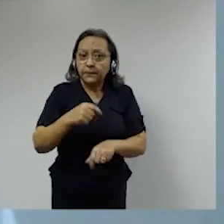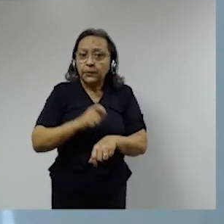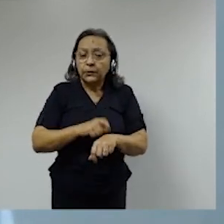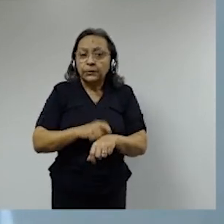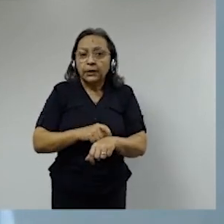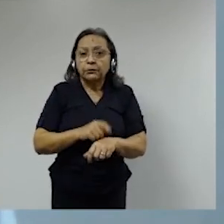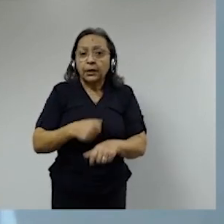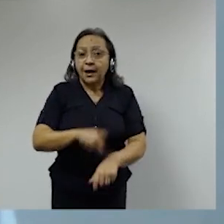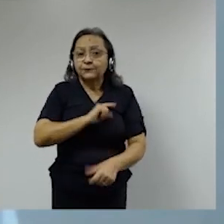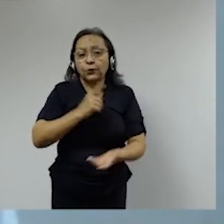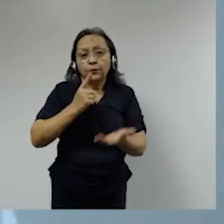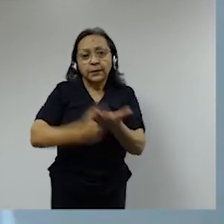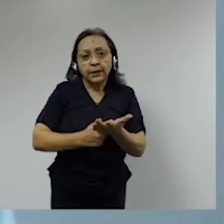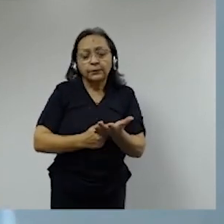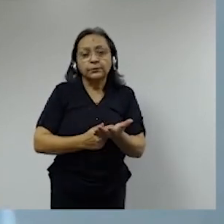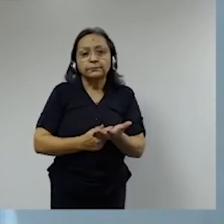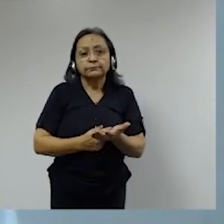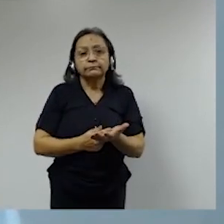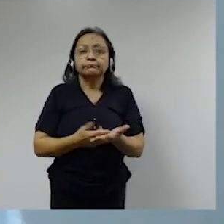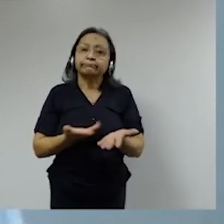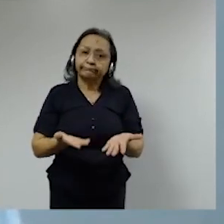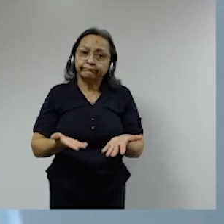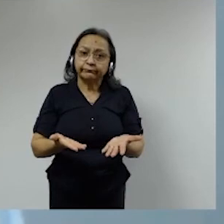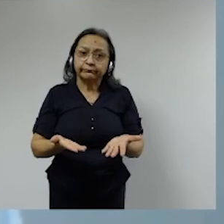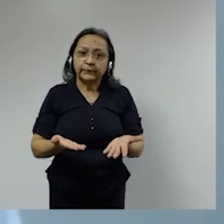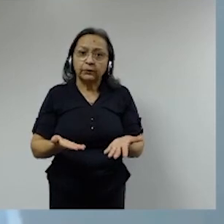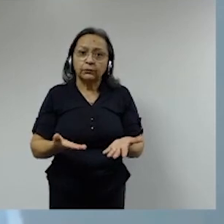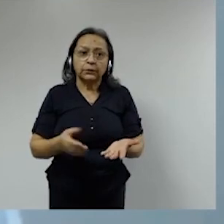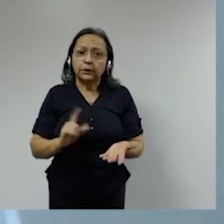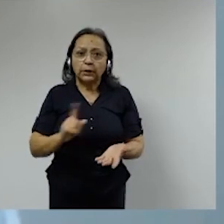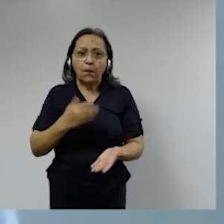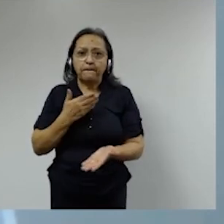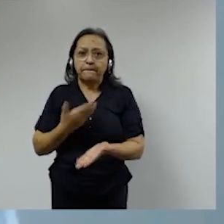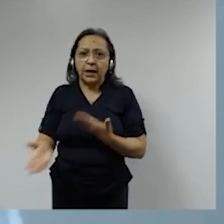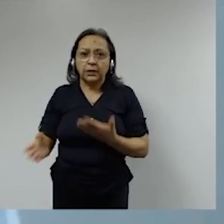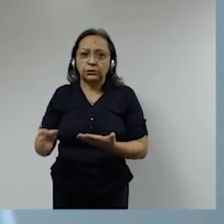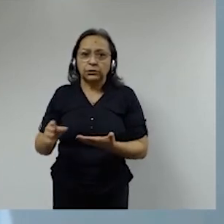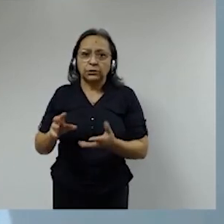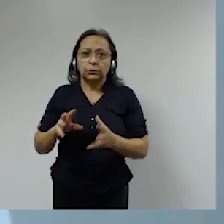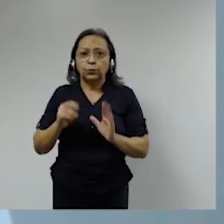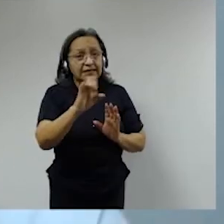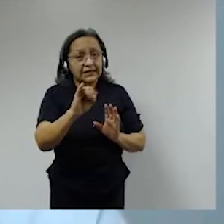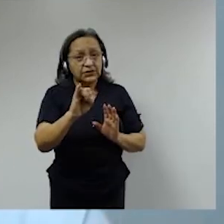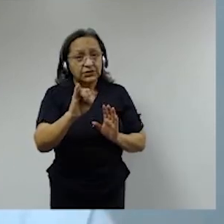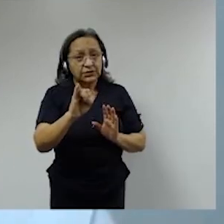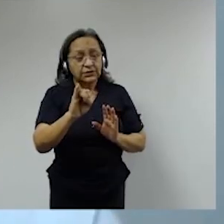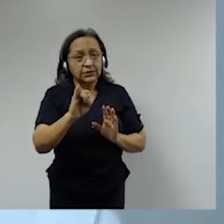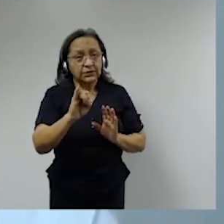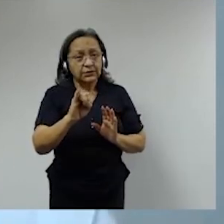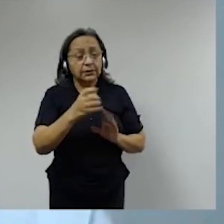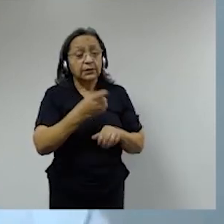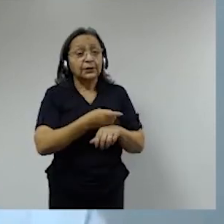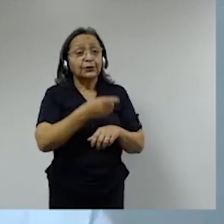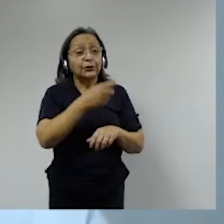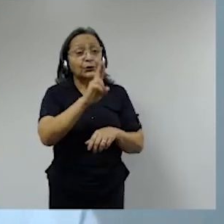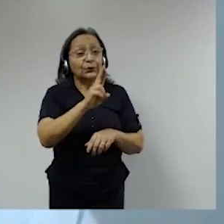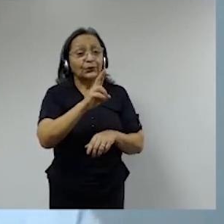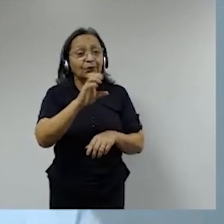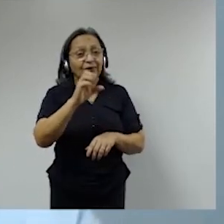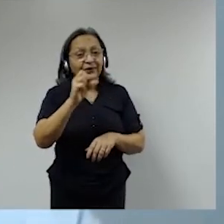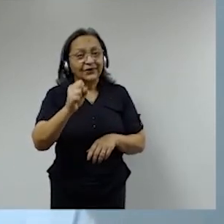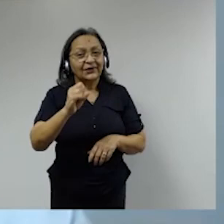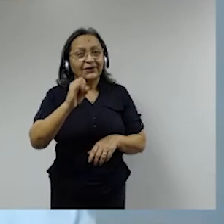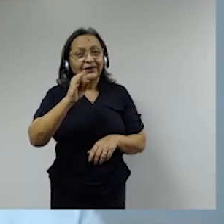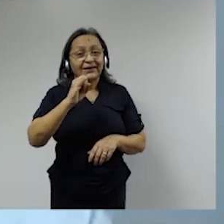tempo acertado, nesse caso, então, não perde os efeitos. Doutor Sigifroy, a gente